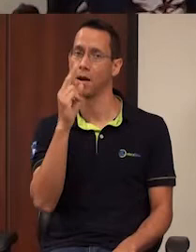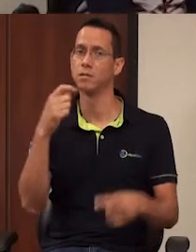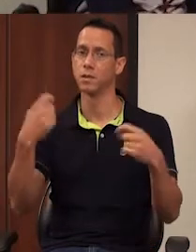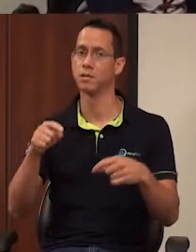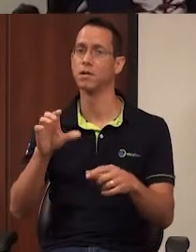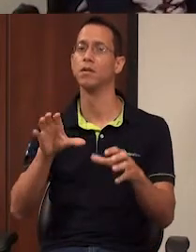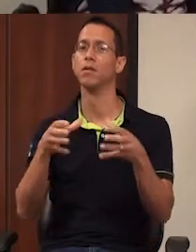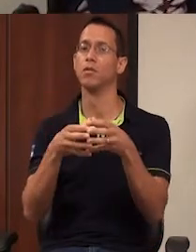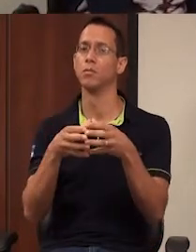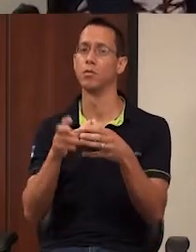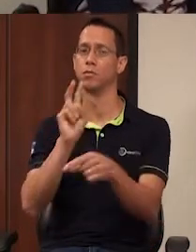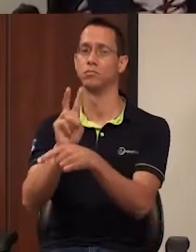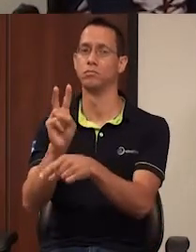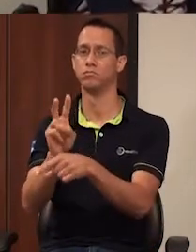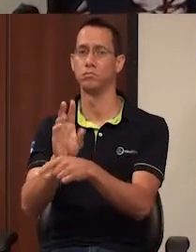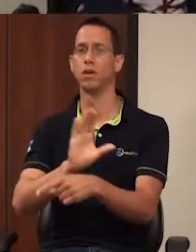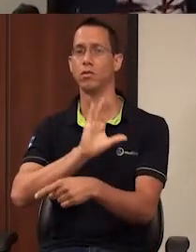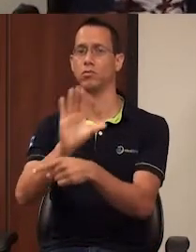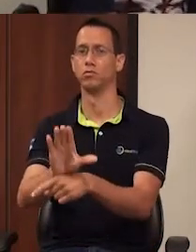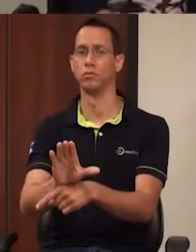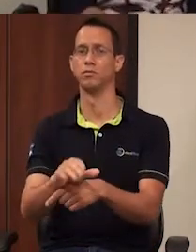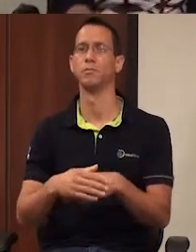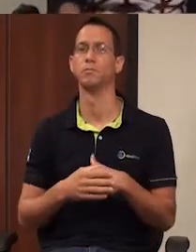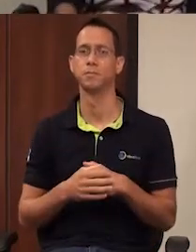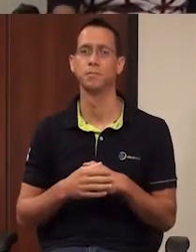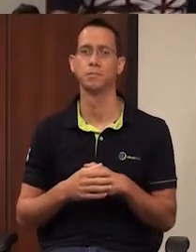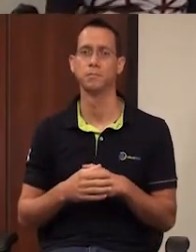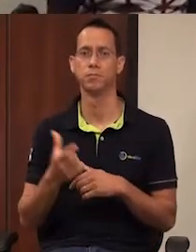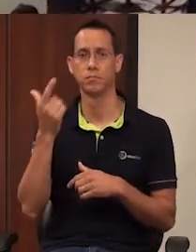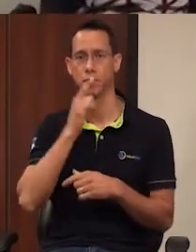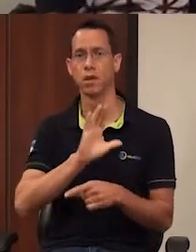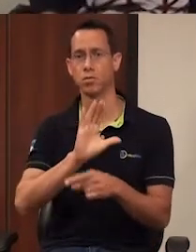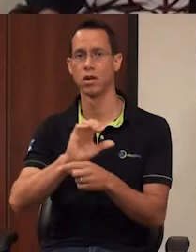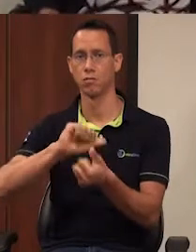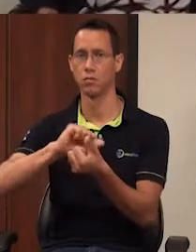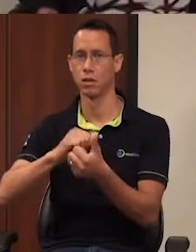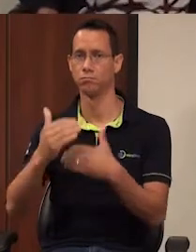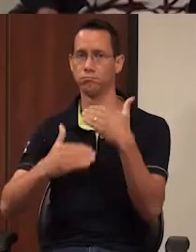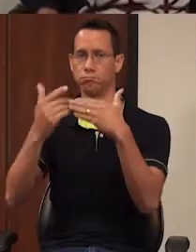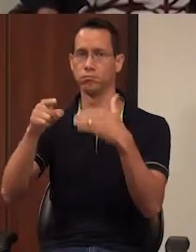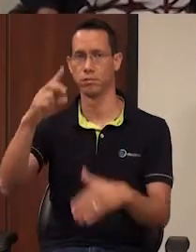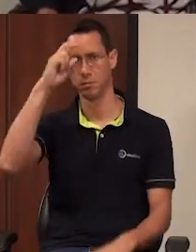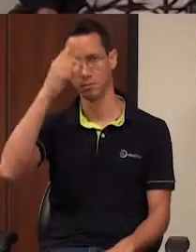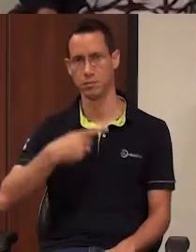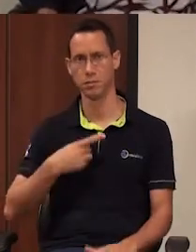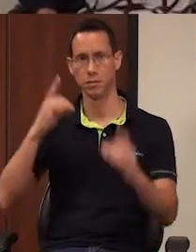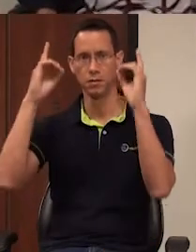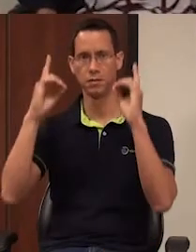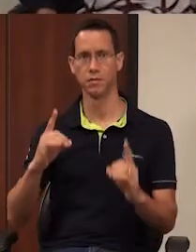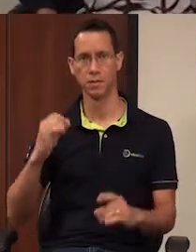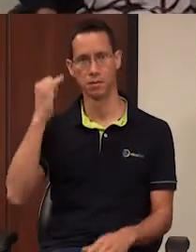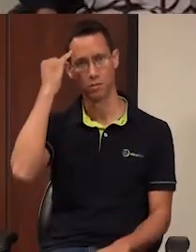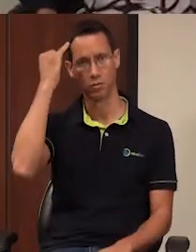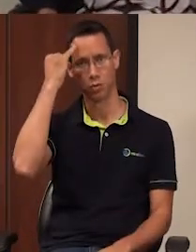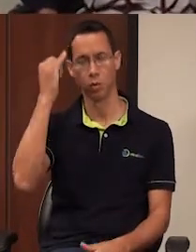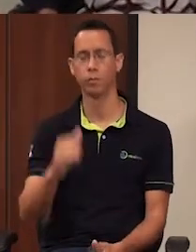multidisciplinar, que vai conseguir dar esse salto e essa qualidade na questão da autonomia da pessoa com